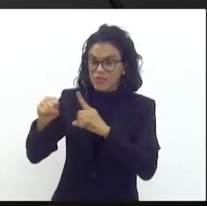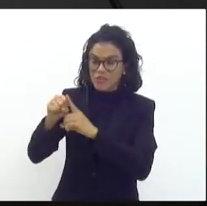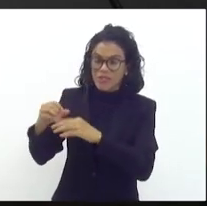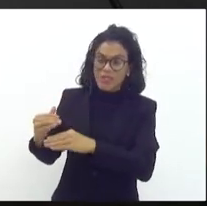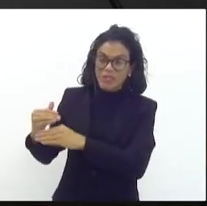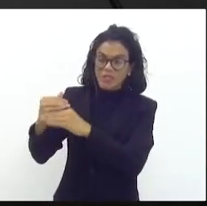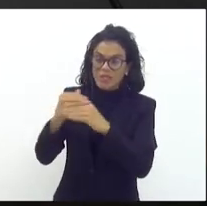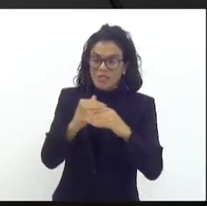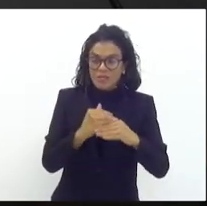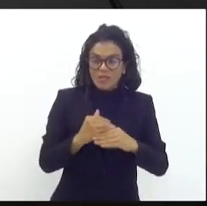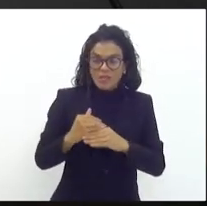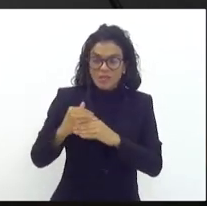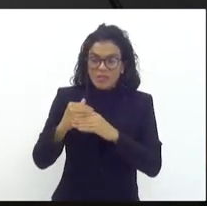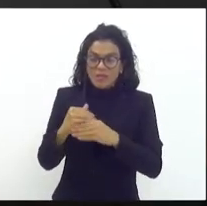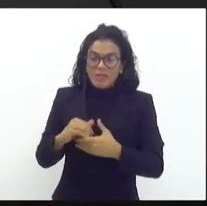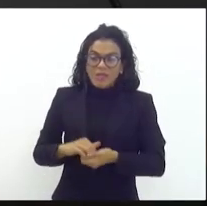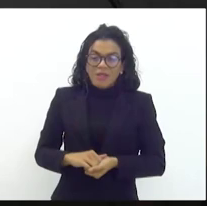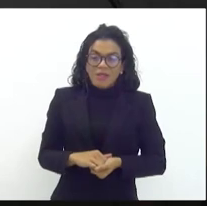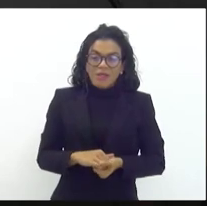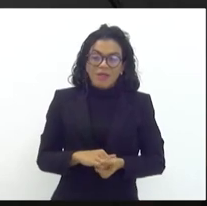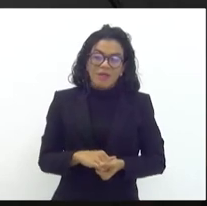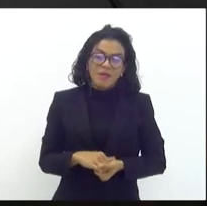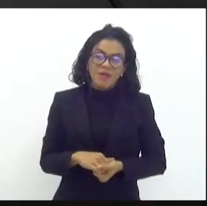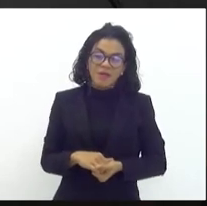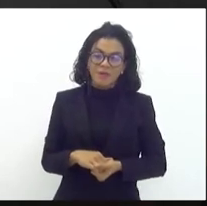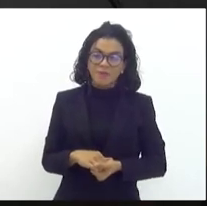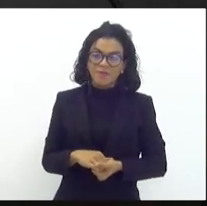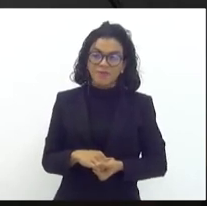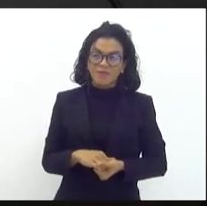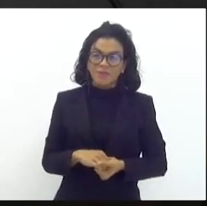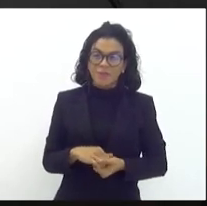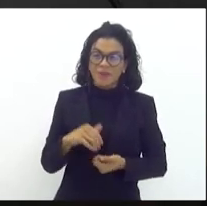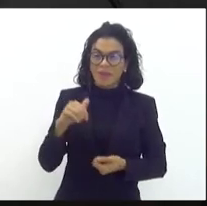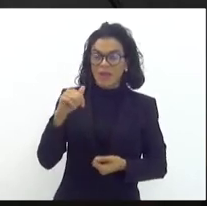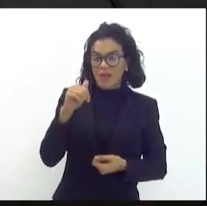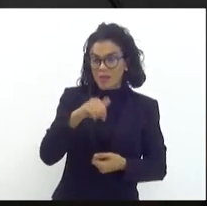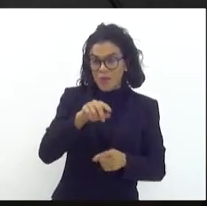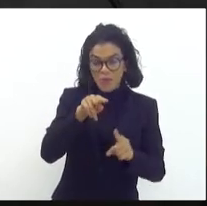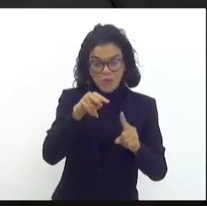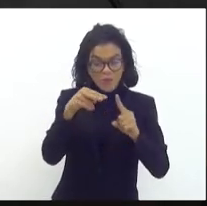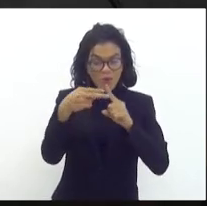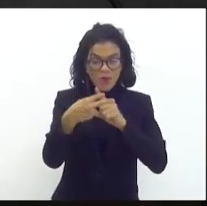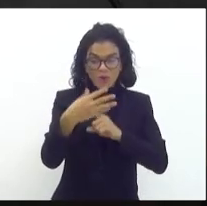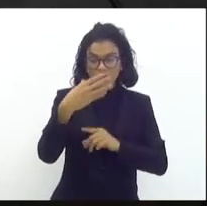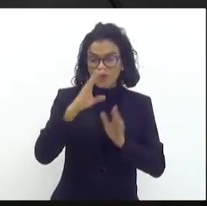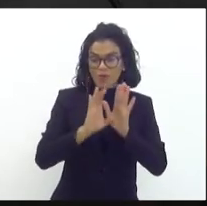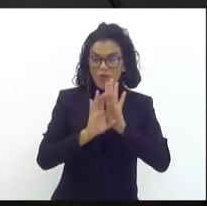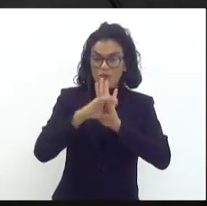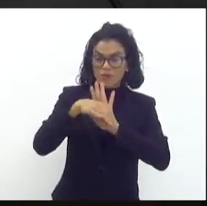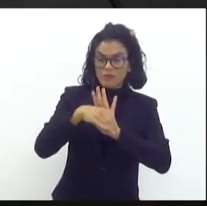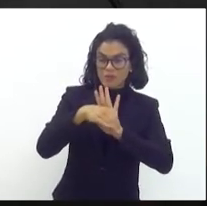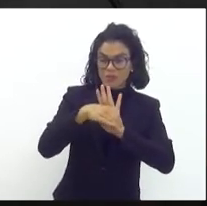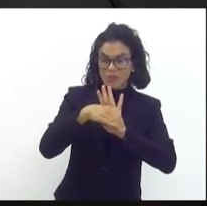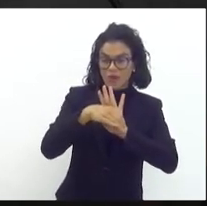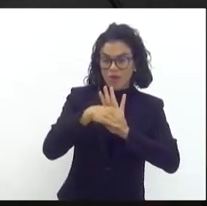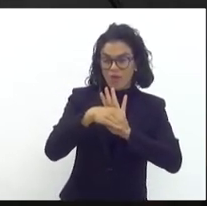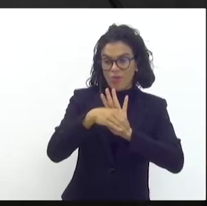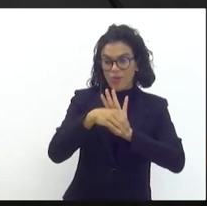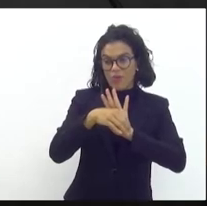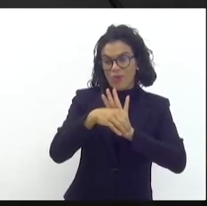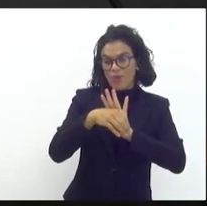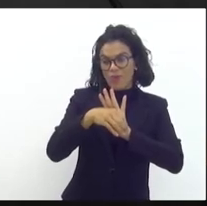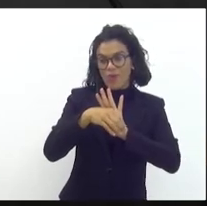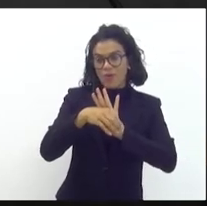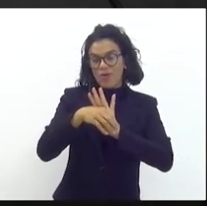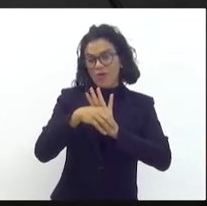questão é uma questão que eu acho que que a gente tem que tem que ter do ponto de vista conceitual que nós